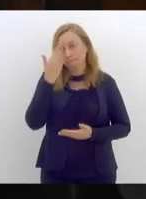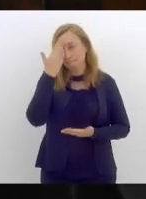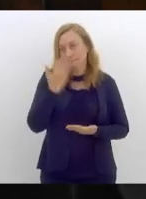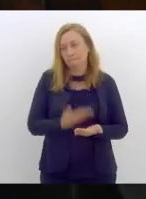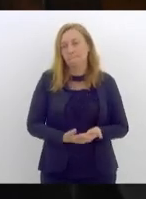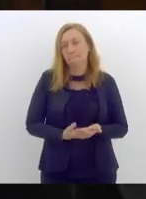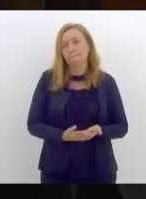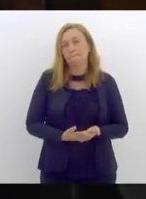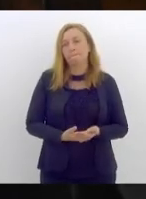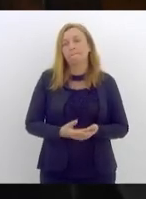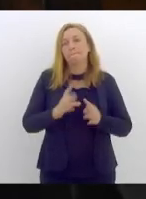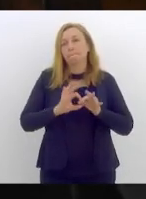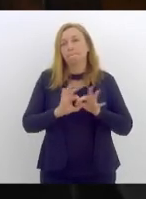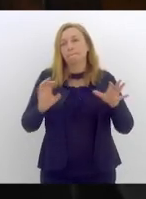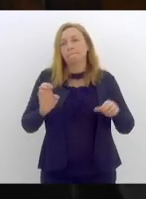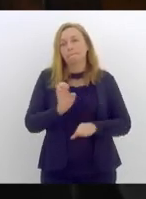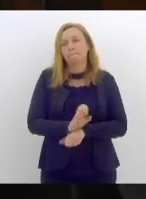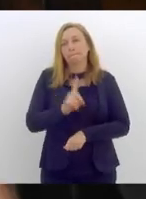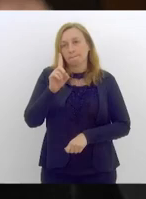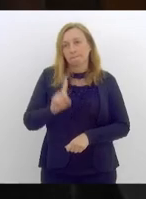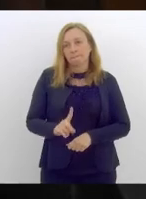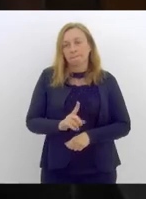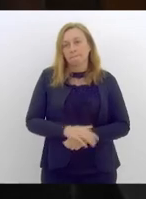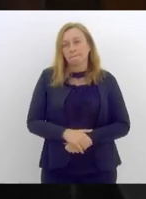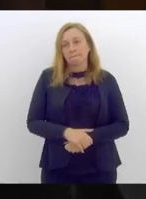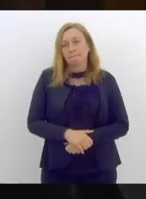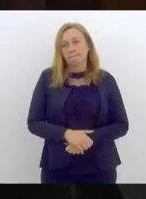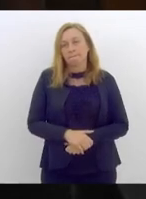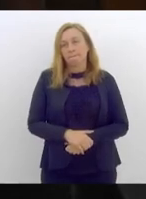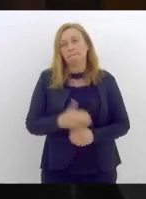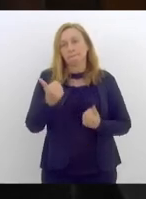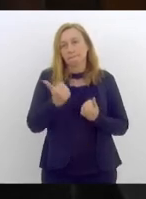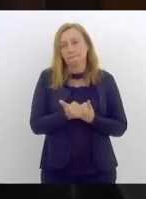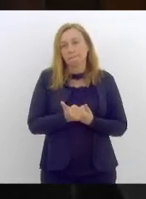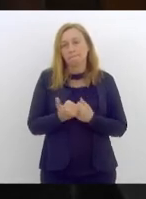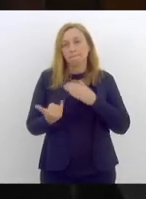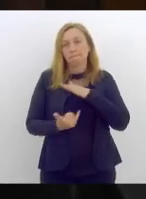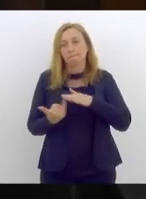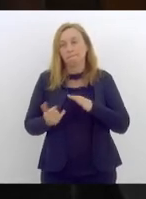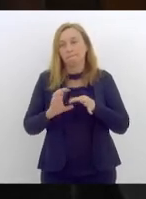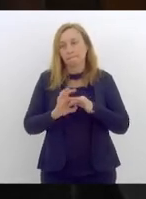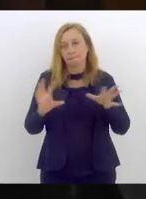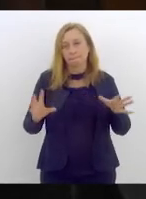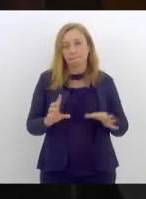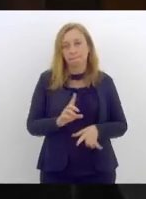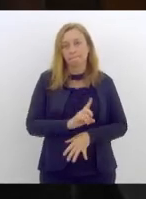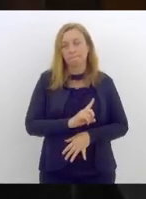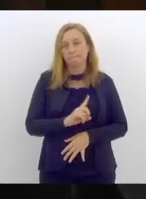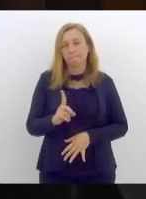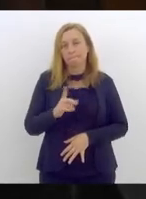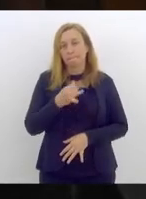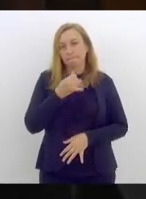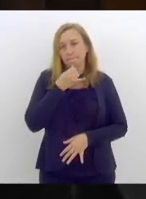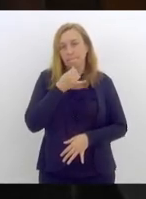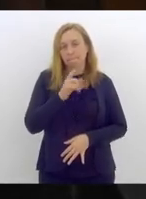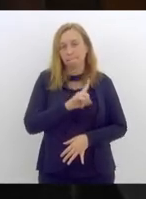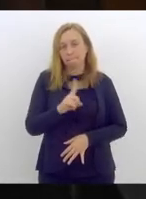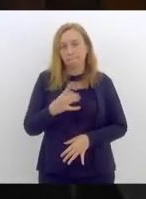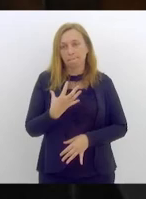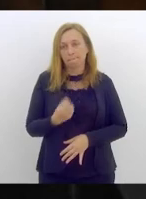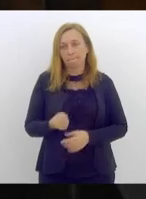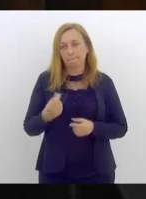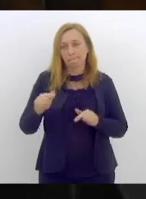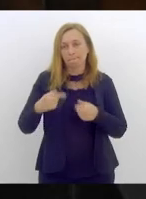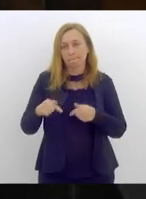é continuar postando no estádio direito é continuar apostando As instituições democráticas e não esmorecer não aceitar